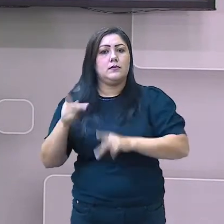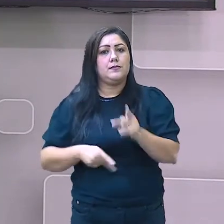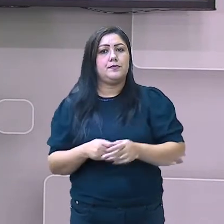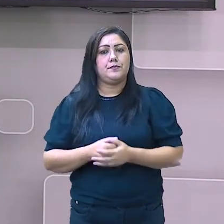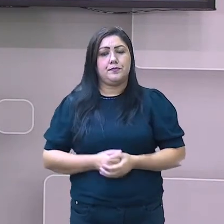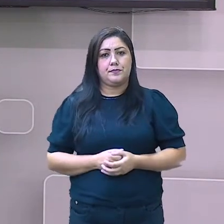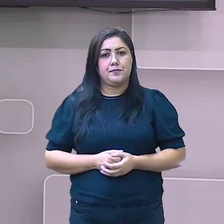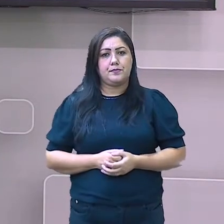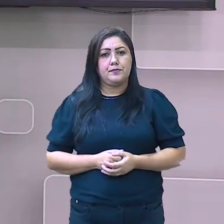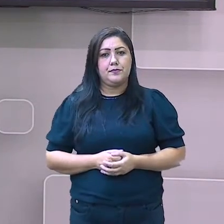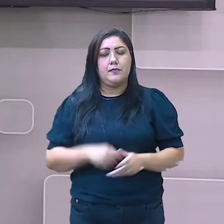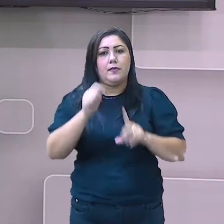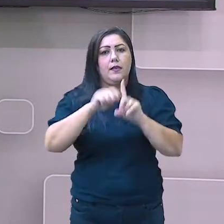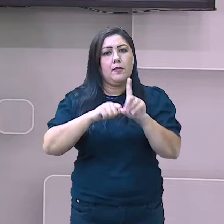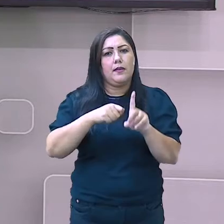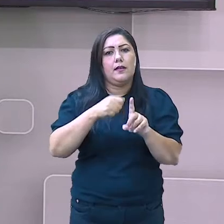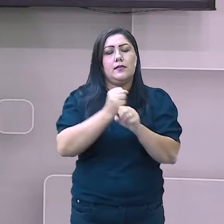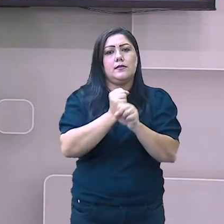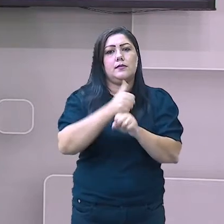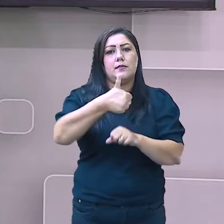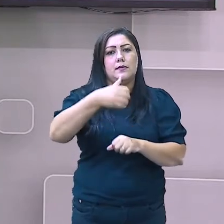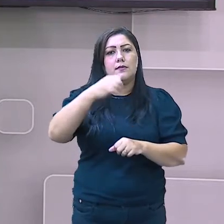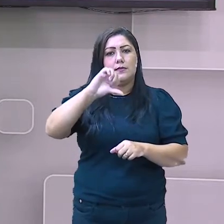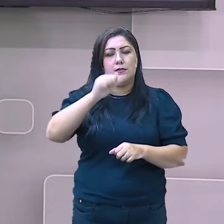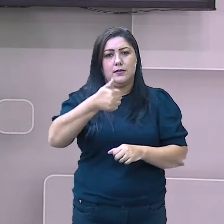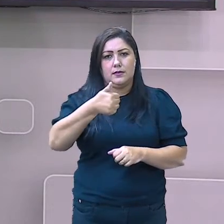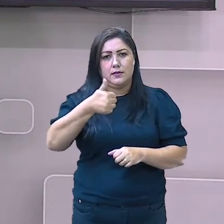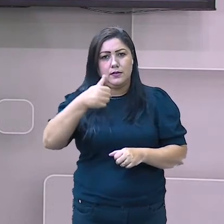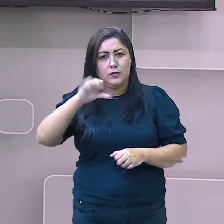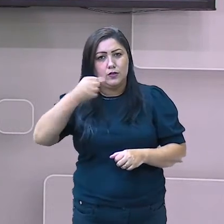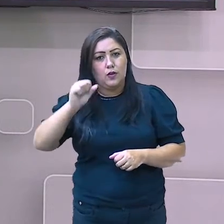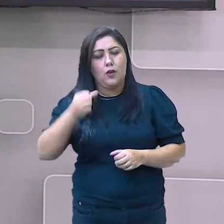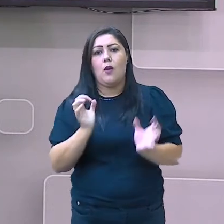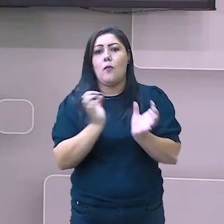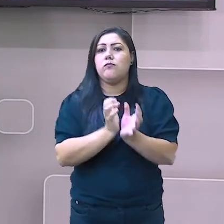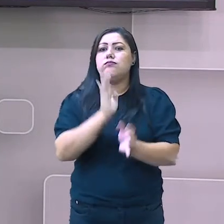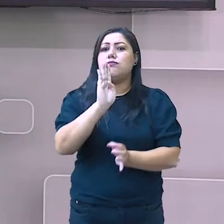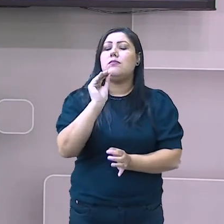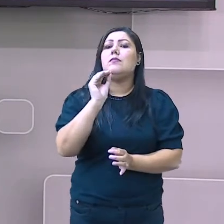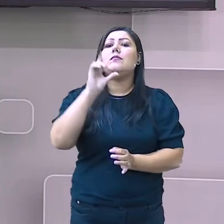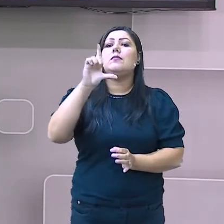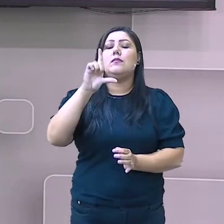1918, os bolcheviques lançaram as bases do novo Estado. A